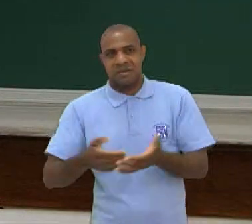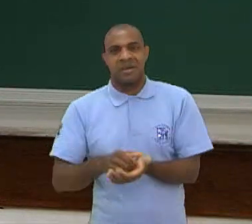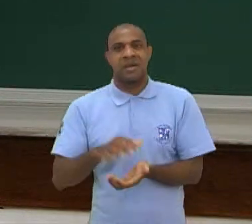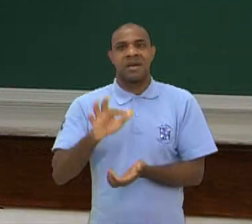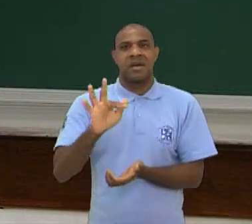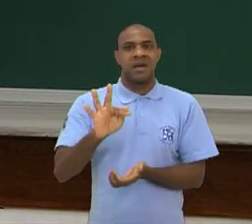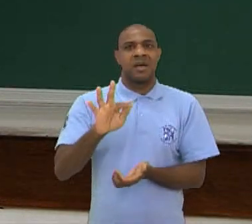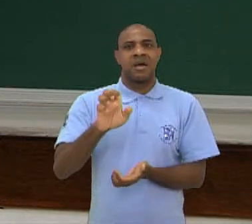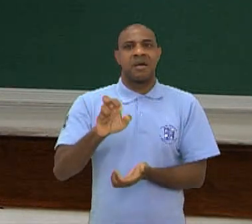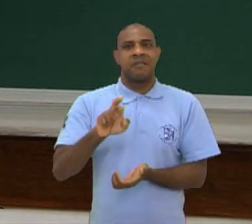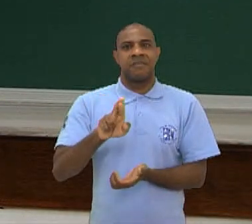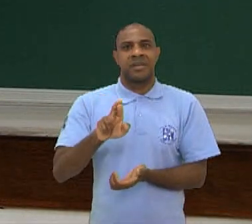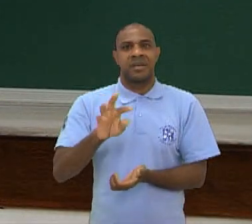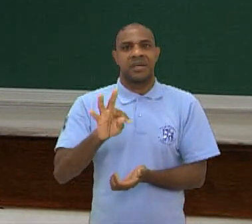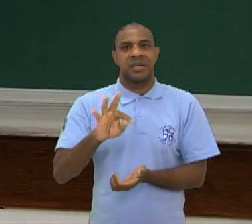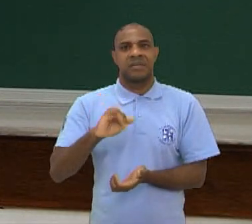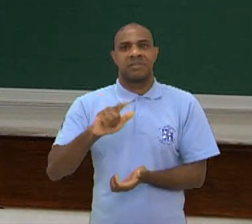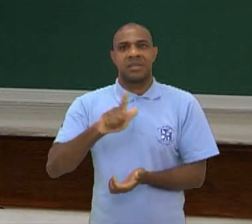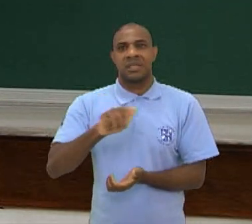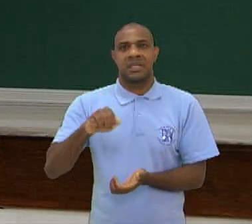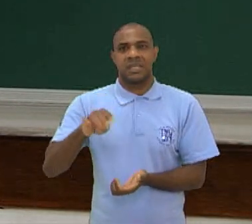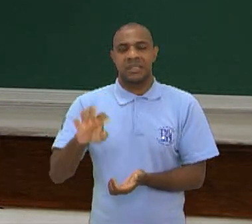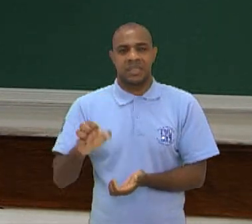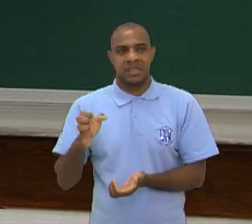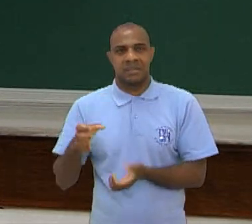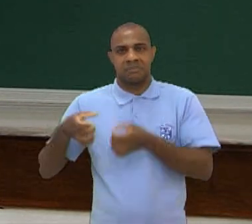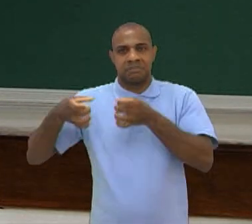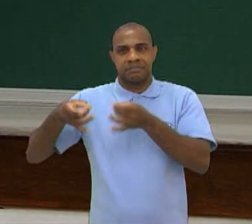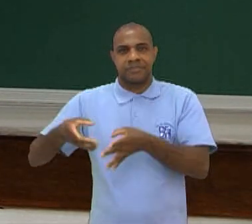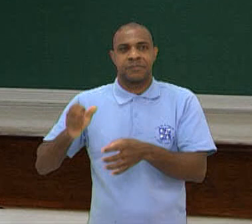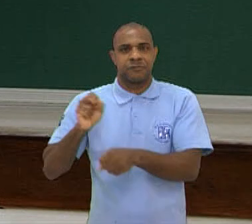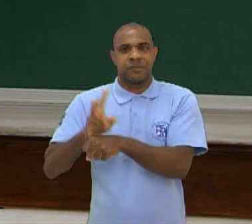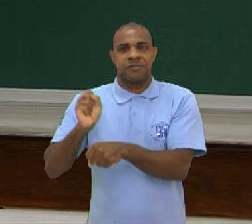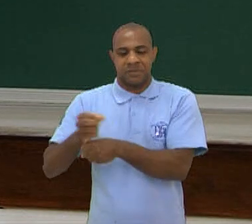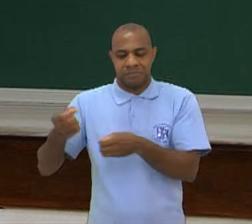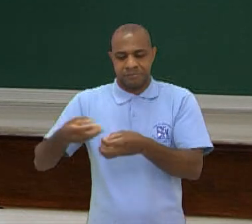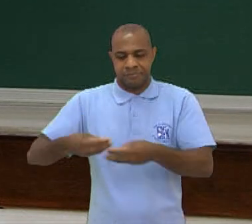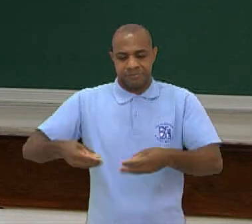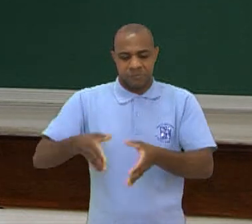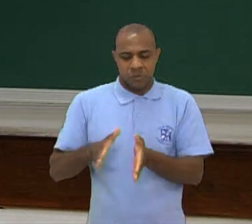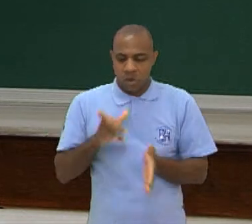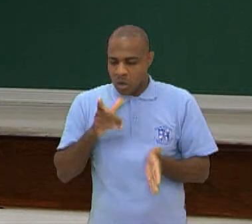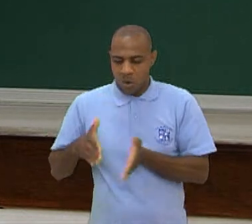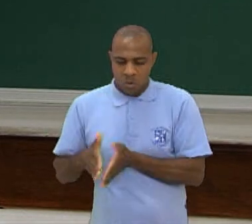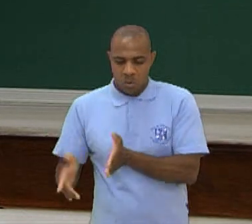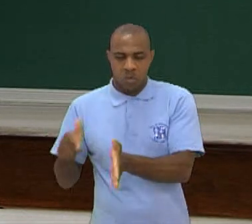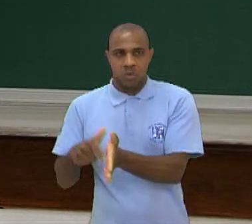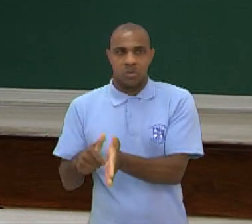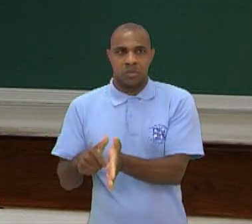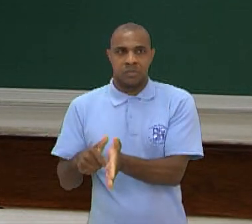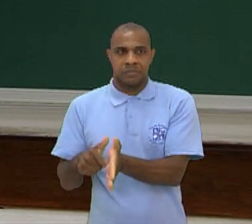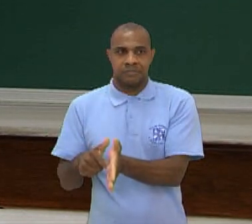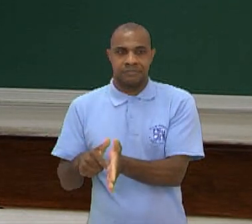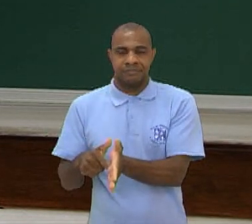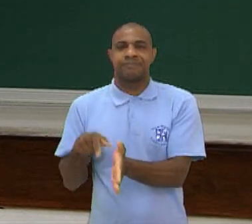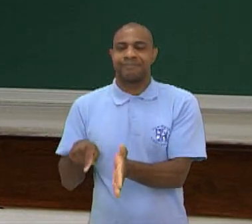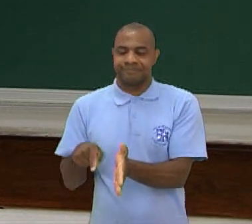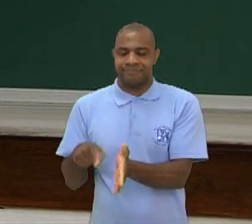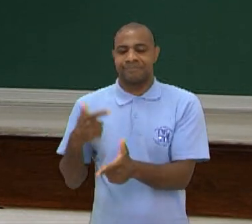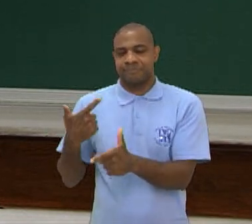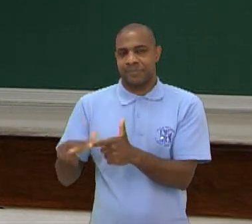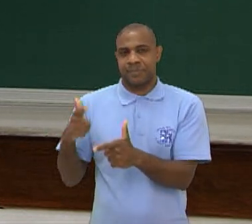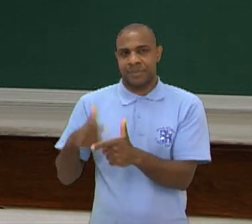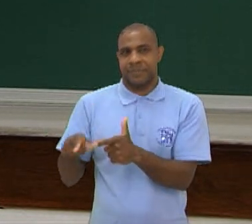não tratado, né, que tem muitos nutrientes também, tudo isso chega no rio. Aumenta a quantidade de matéria orgânica.